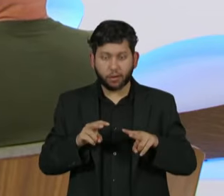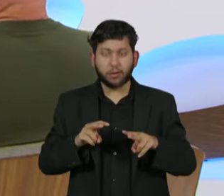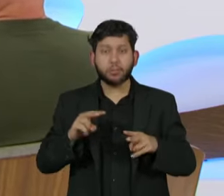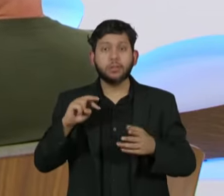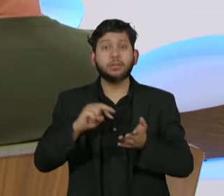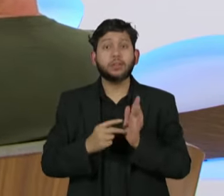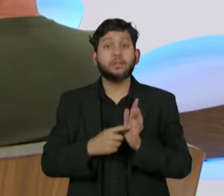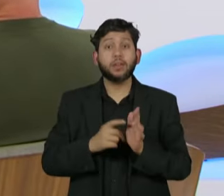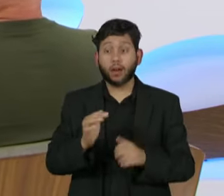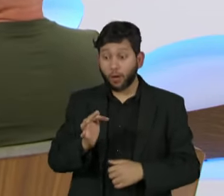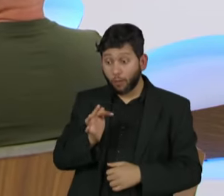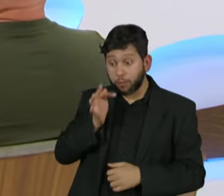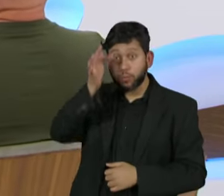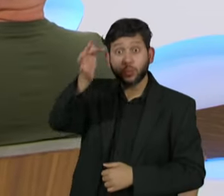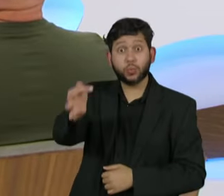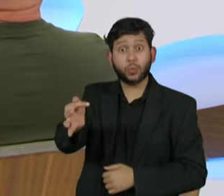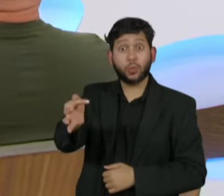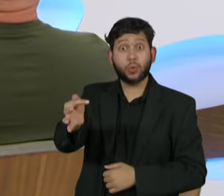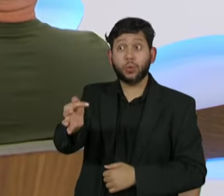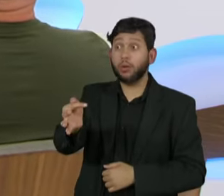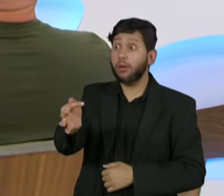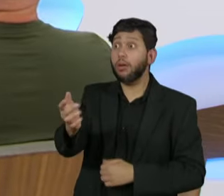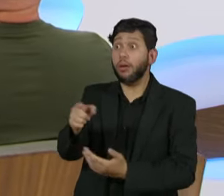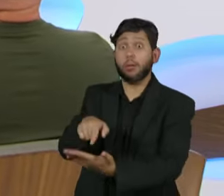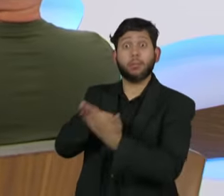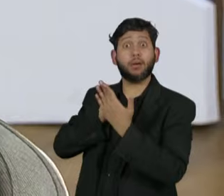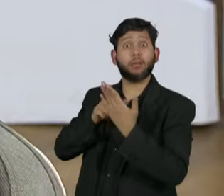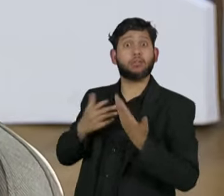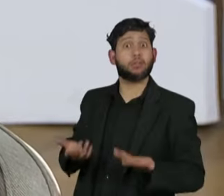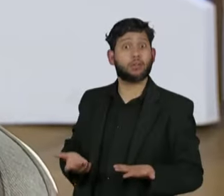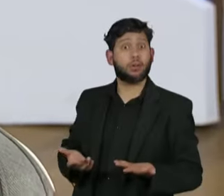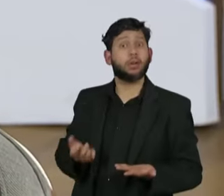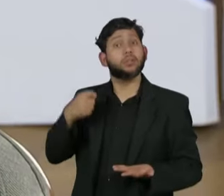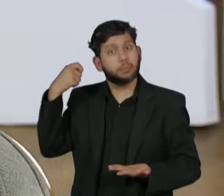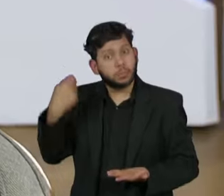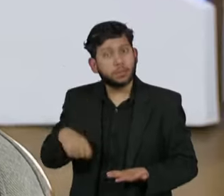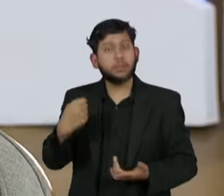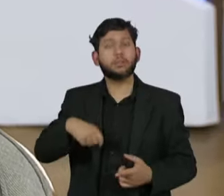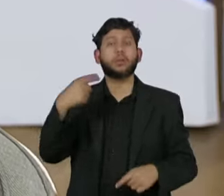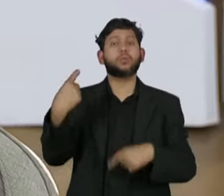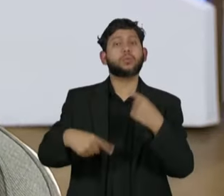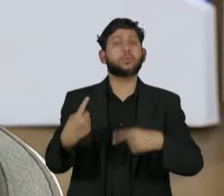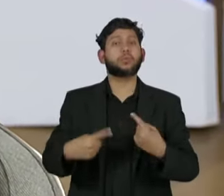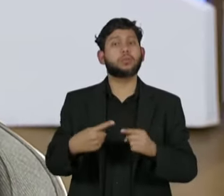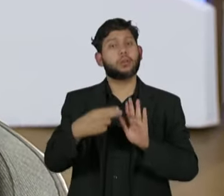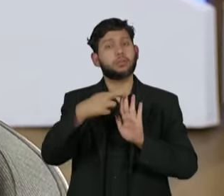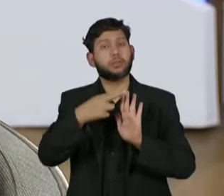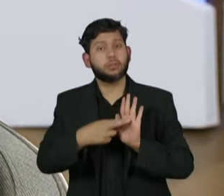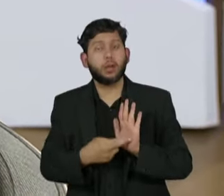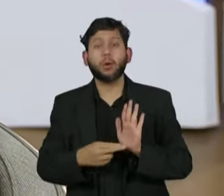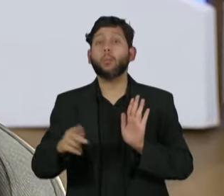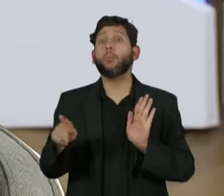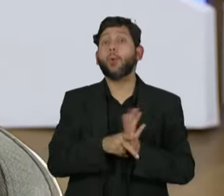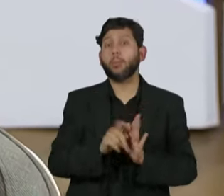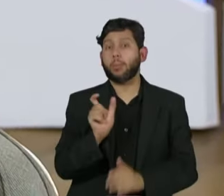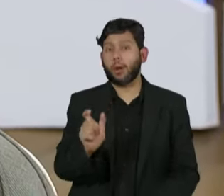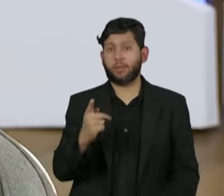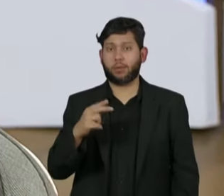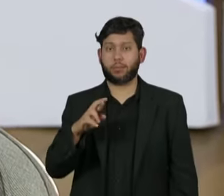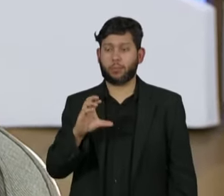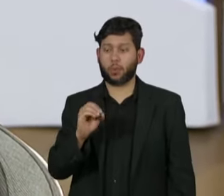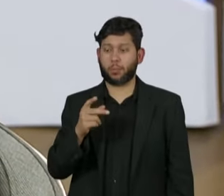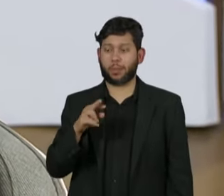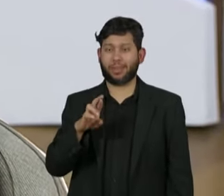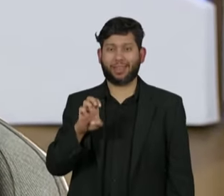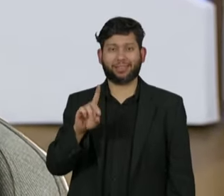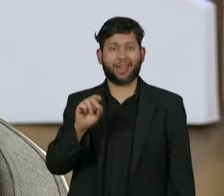no futuro mais vindo de lá mesmo do futuro e eu acho que a gente vai ter que trazer essas regras para propriedade intelectual com a